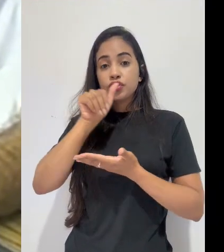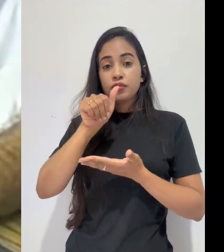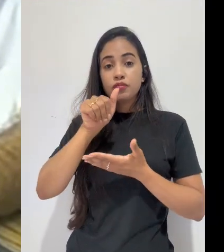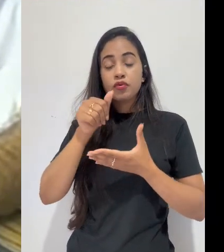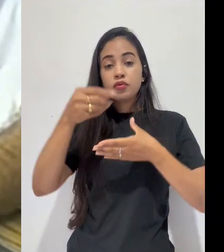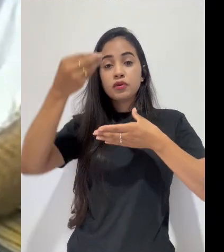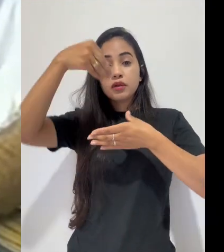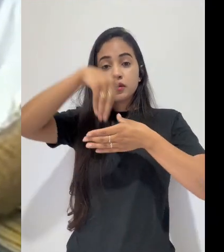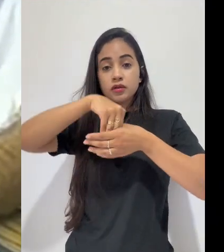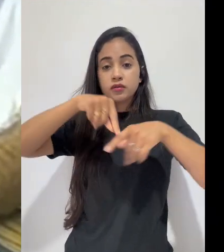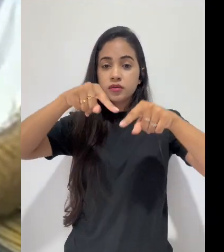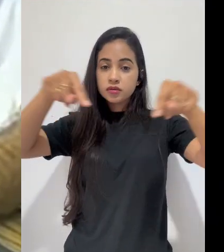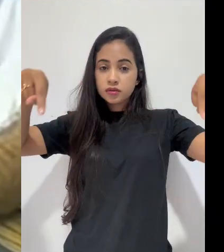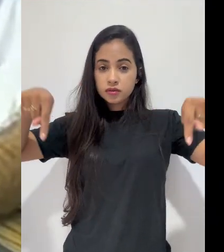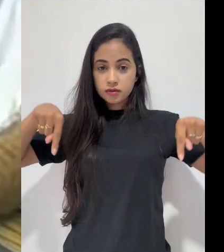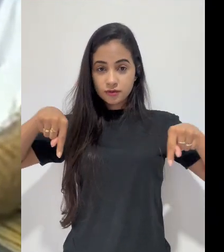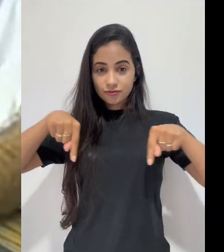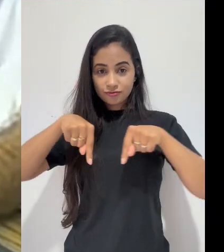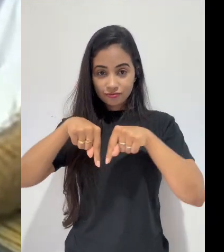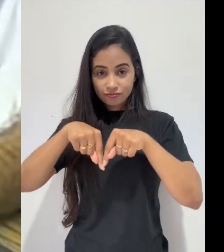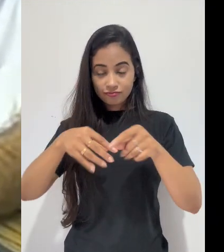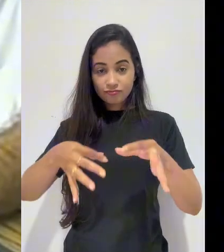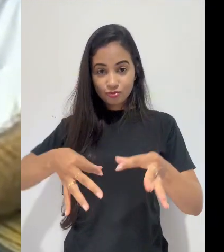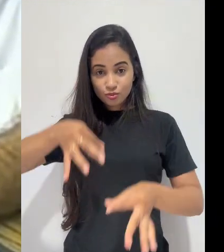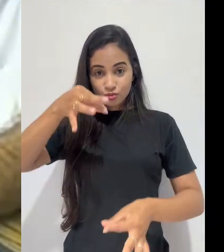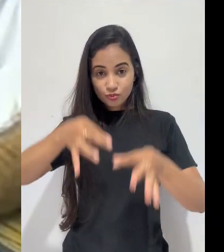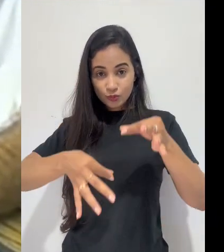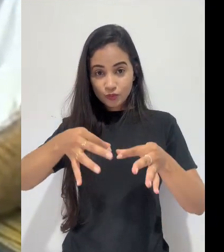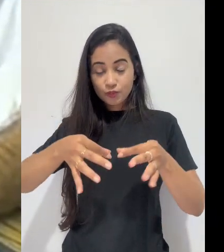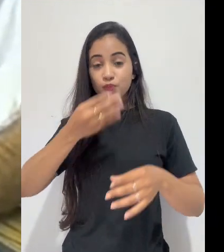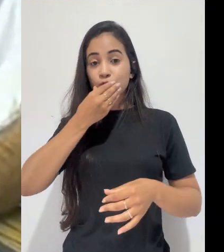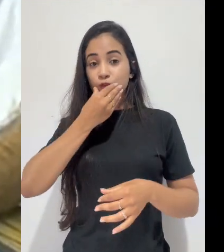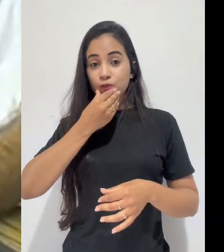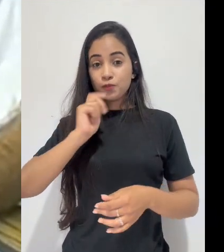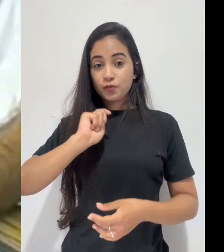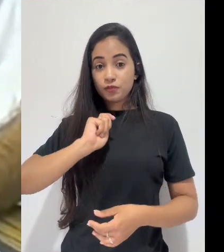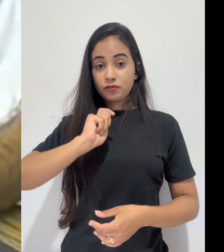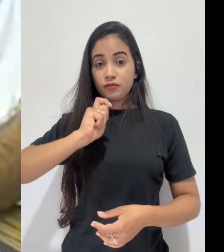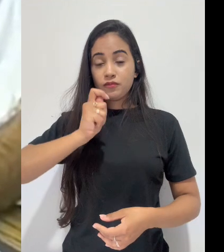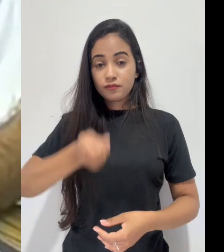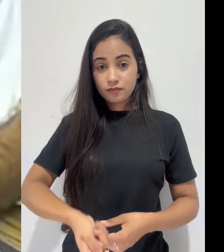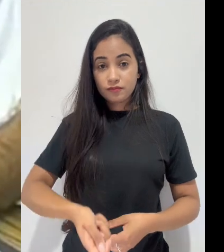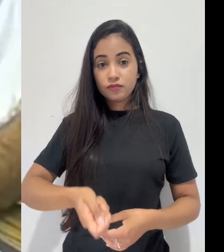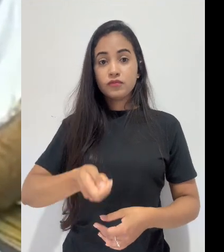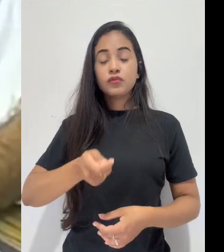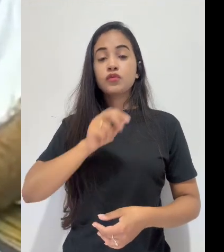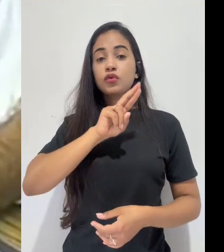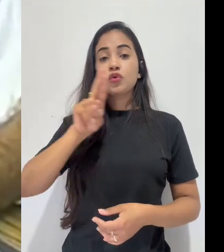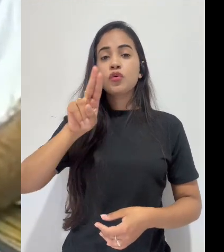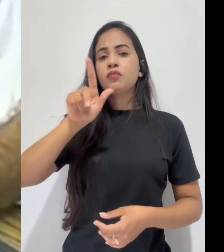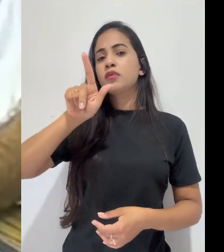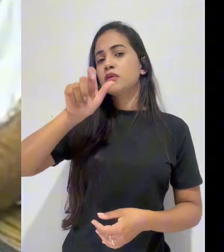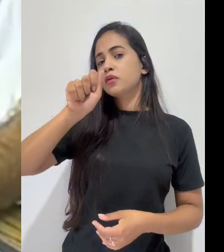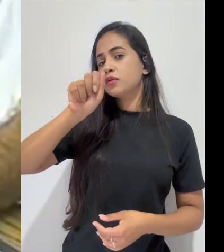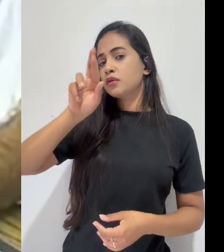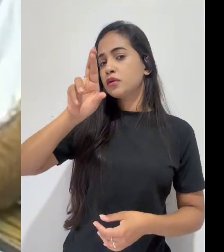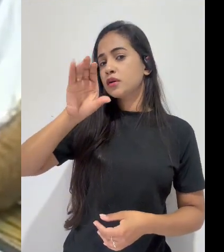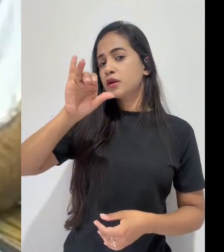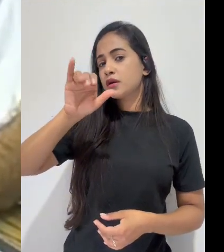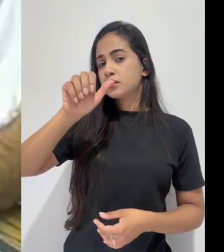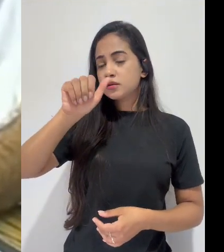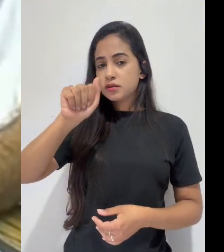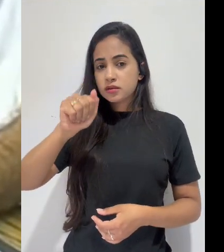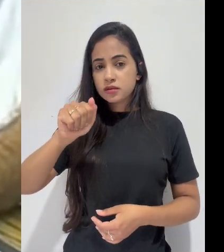para adentrar na sala de audiências. Então, o juiz que iria instruir e julgar o fato, Dr. Garcia Neto, ele